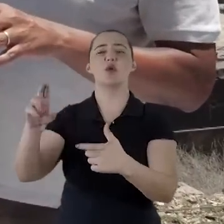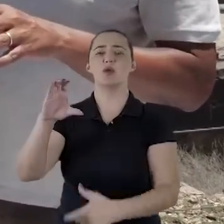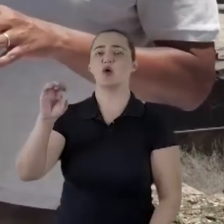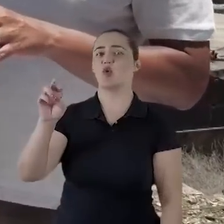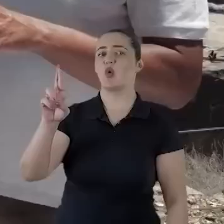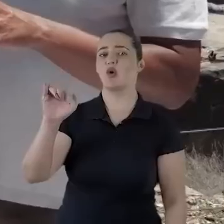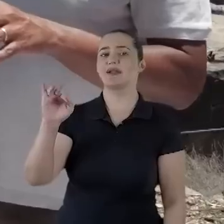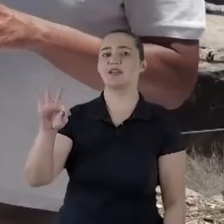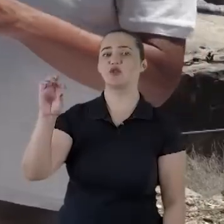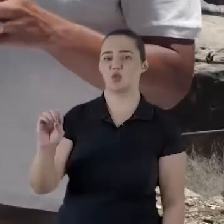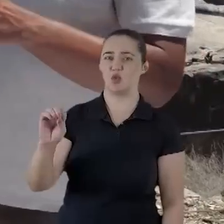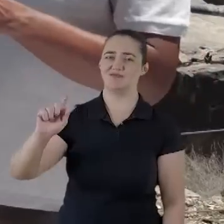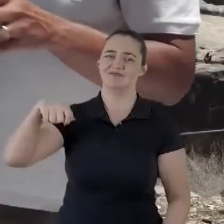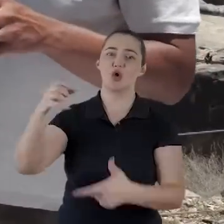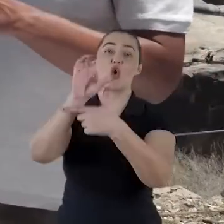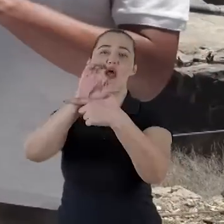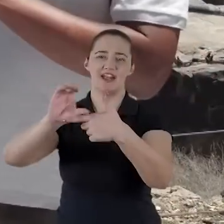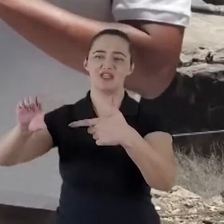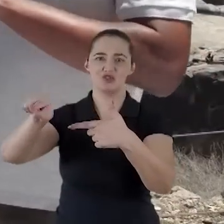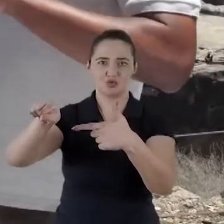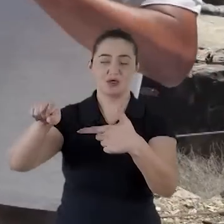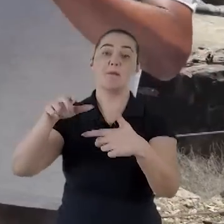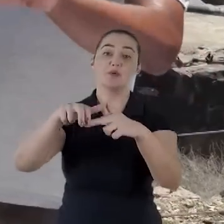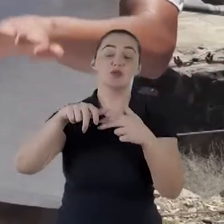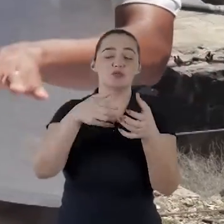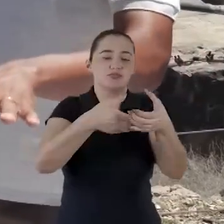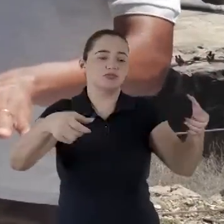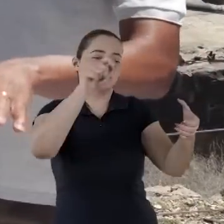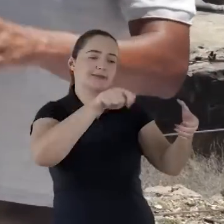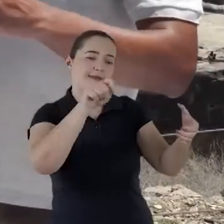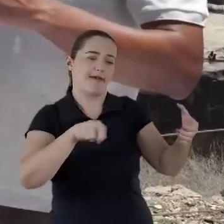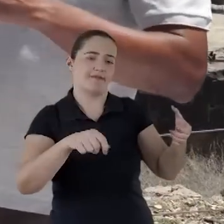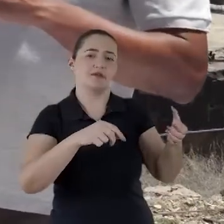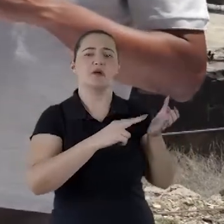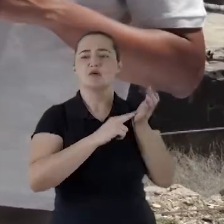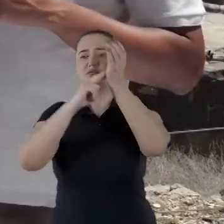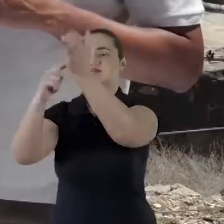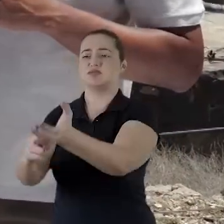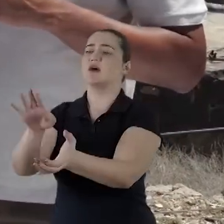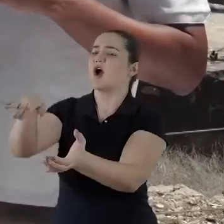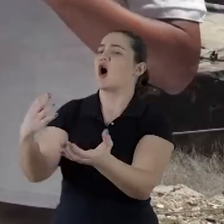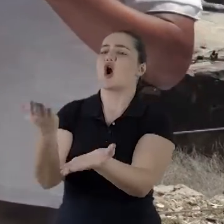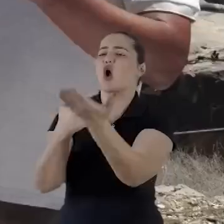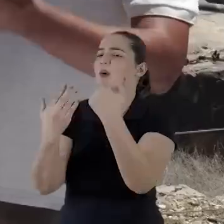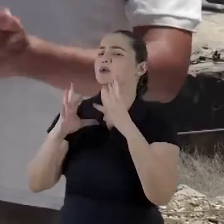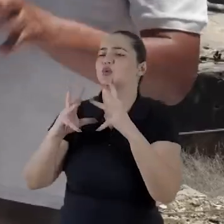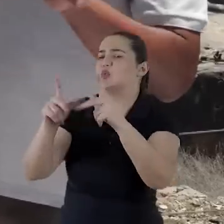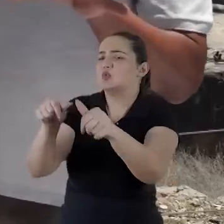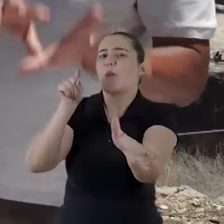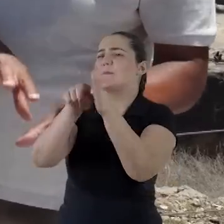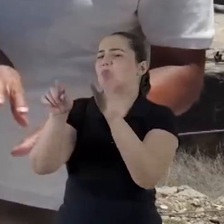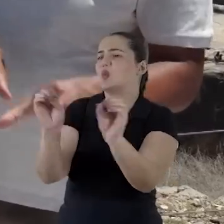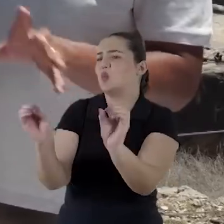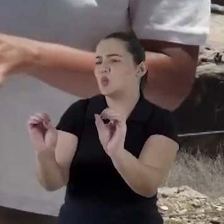escreve uma carta aos membros da igreja cristã, falando com eles, olha, comam de tudo que há no açougue, não perguntando a procedência, etc. Mas